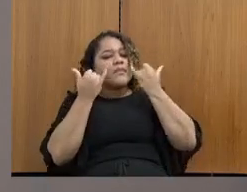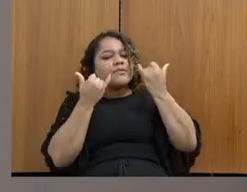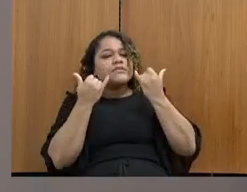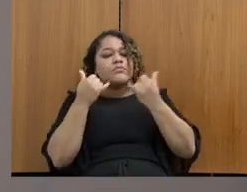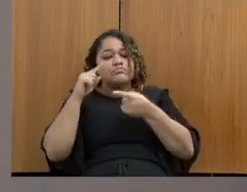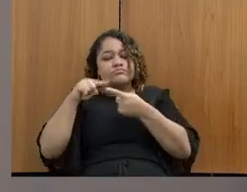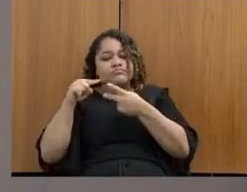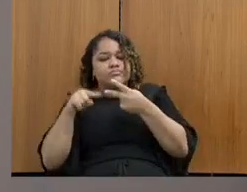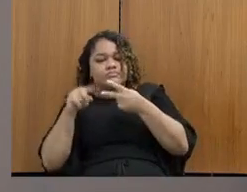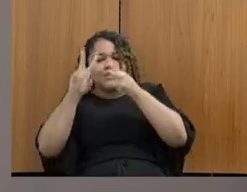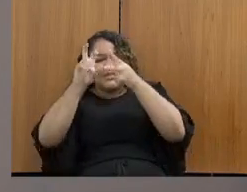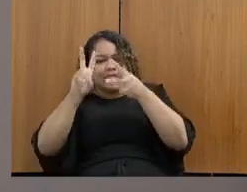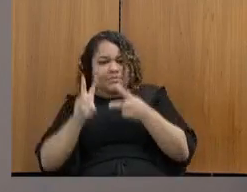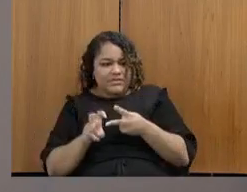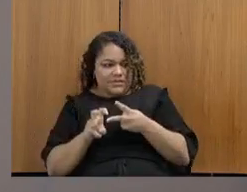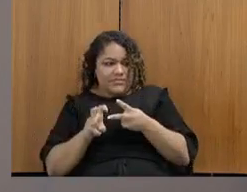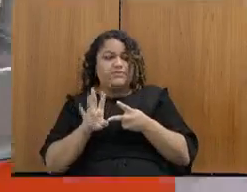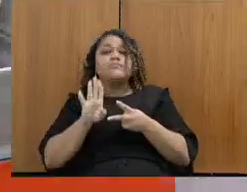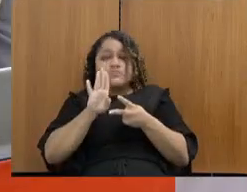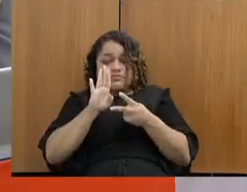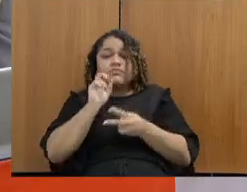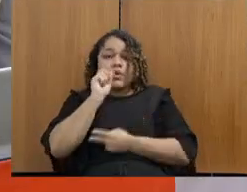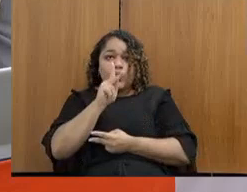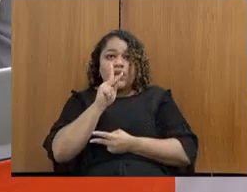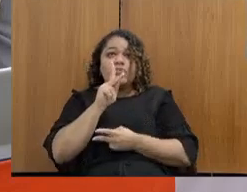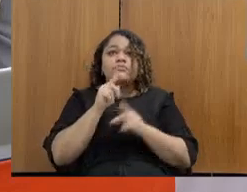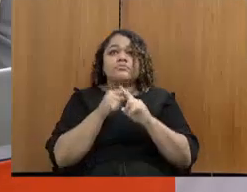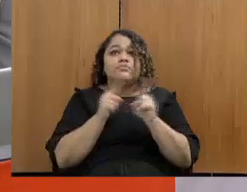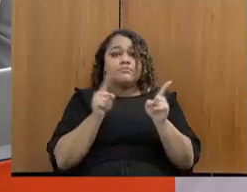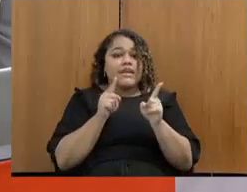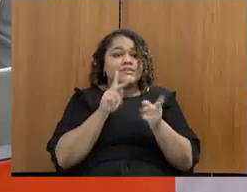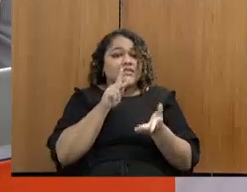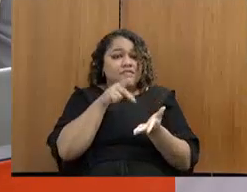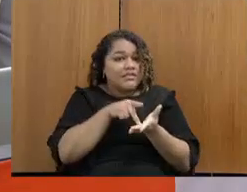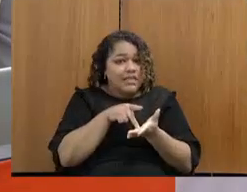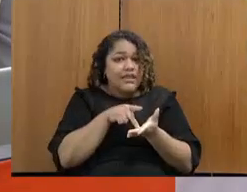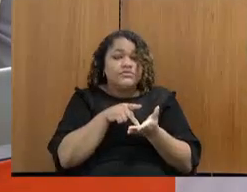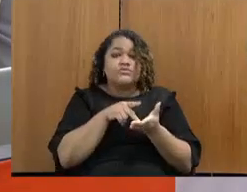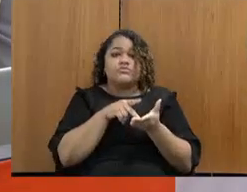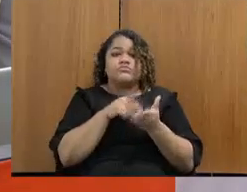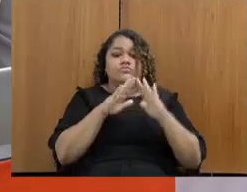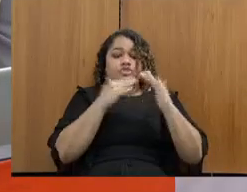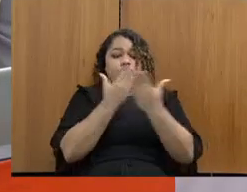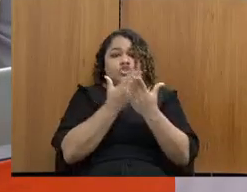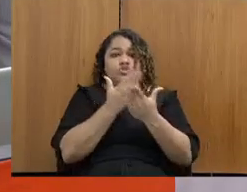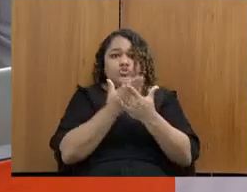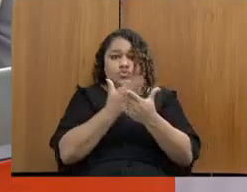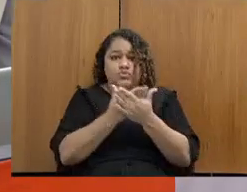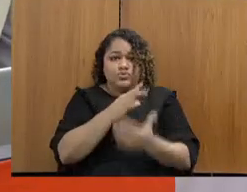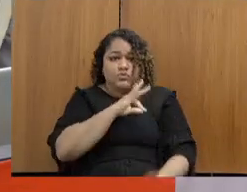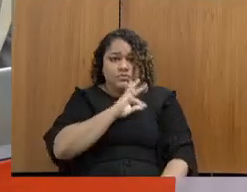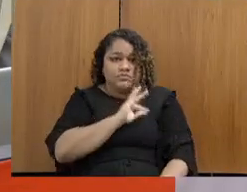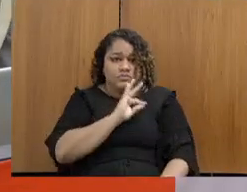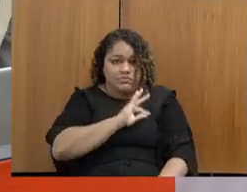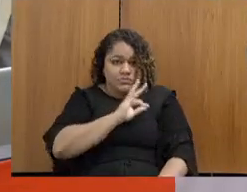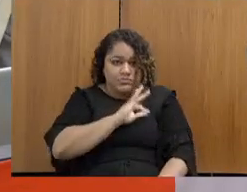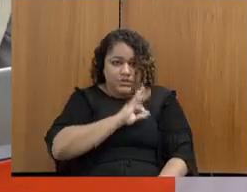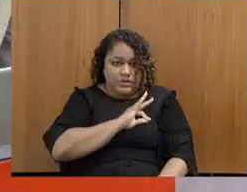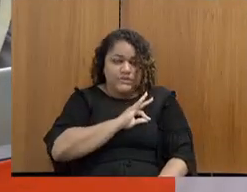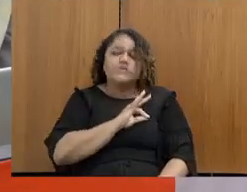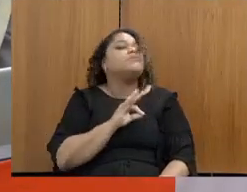esses dois temas é mas é na verdade a nossa academia de Polícia ela busca é